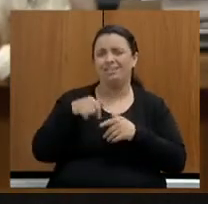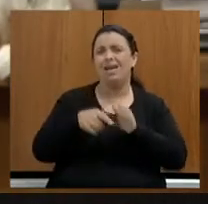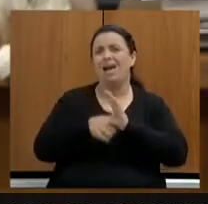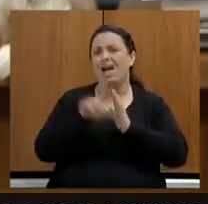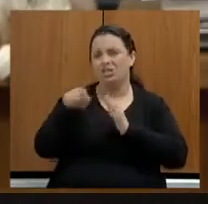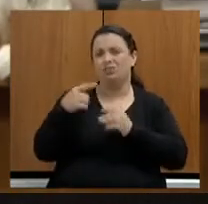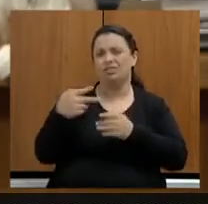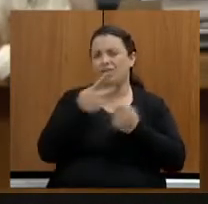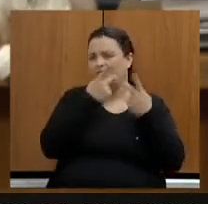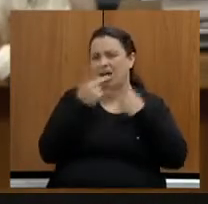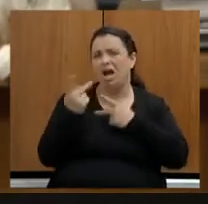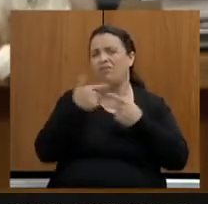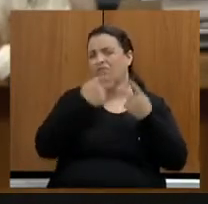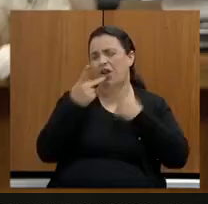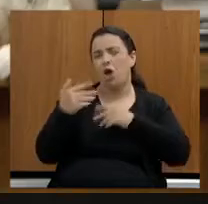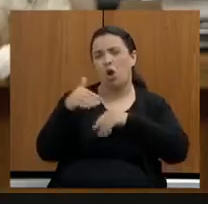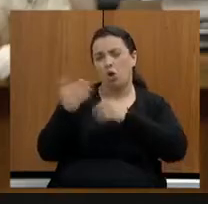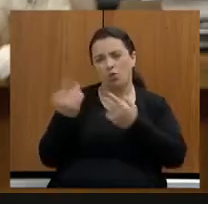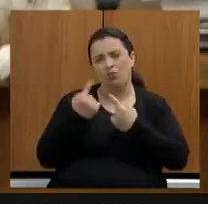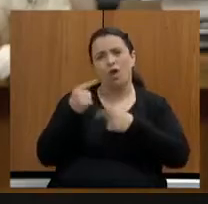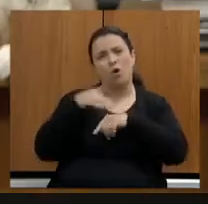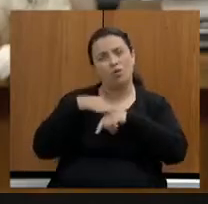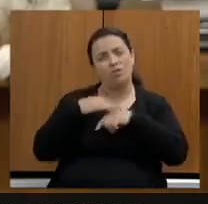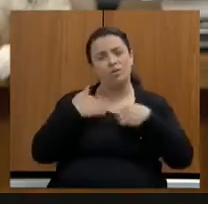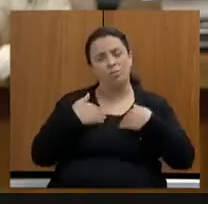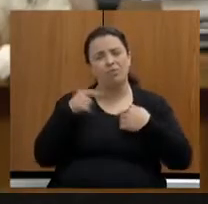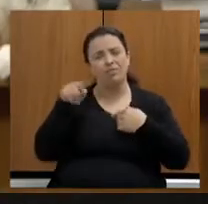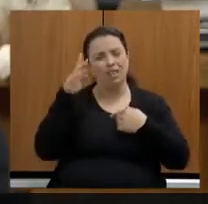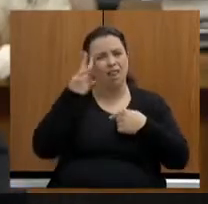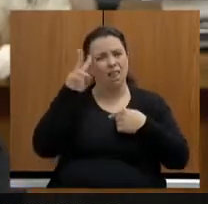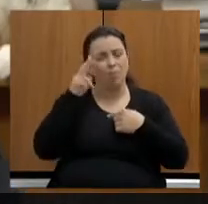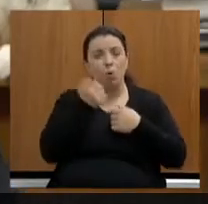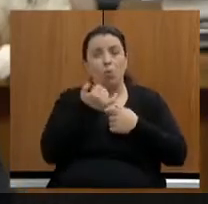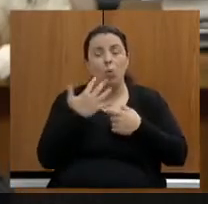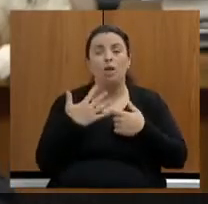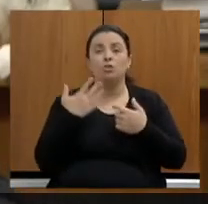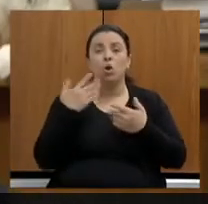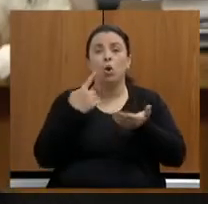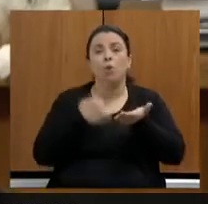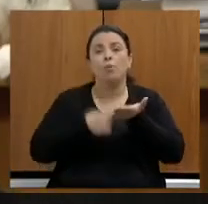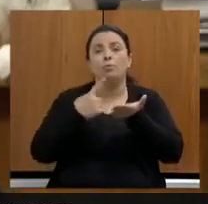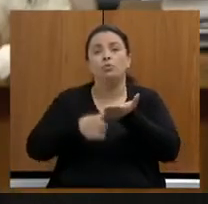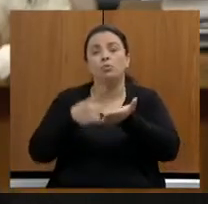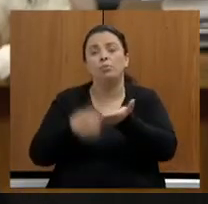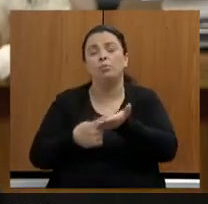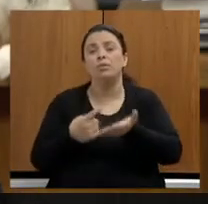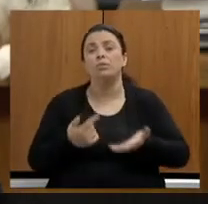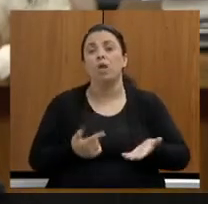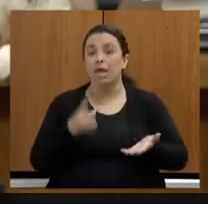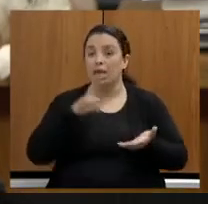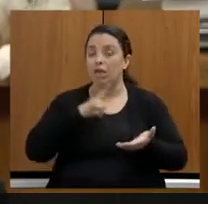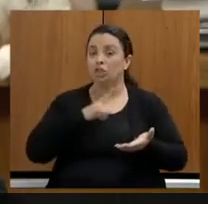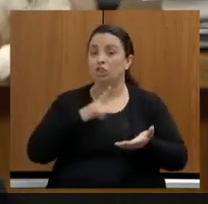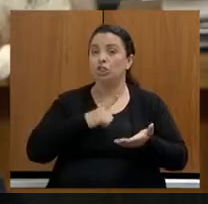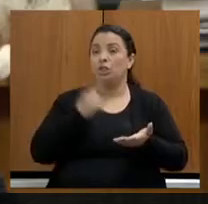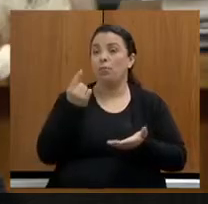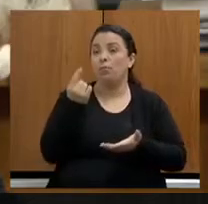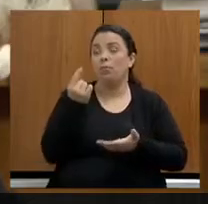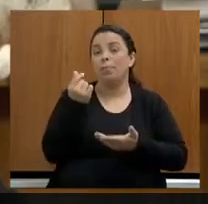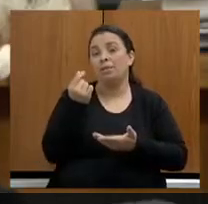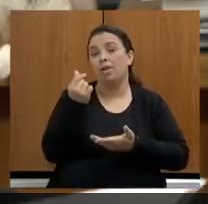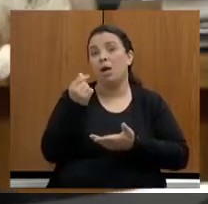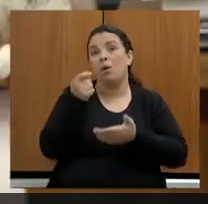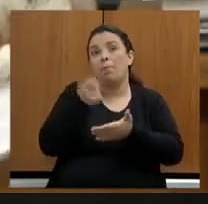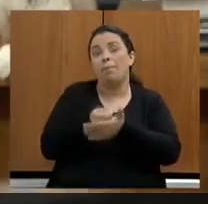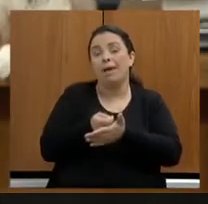senhor vai me visitar o senhor lembra quantos termos de compromissos eu tinha sabe quanto que eu tinha de resto a pagar Deputado para honrar da